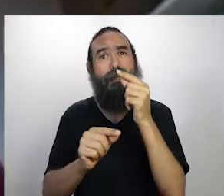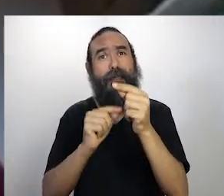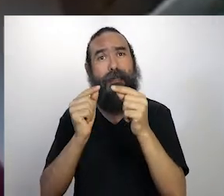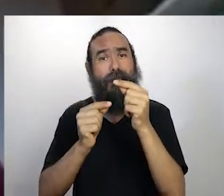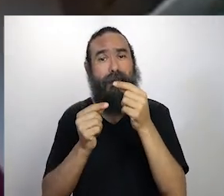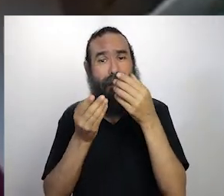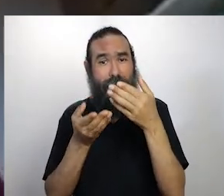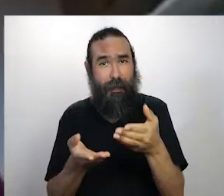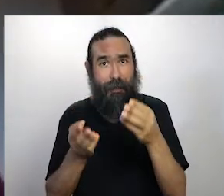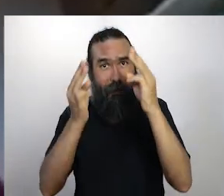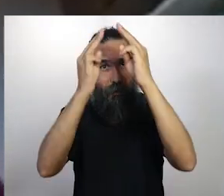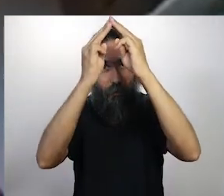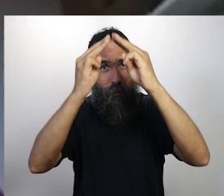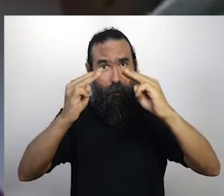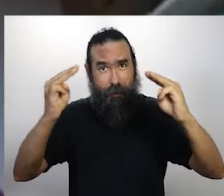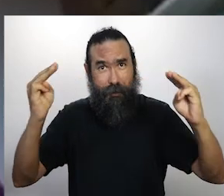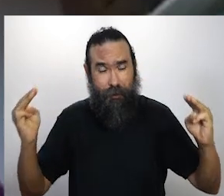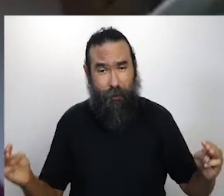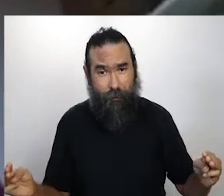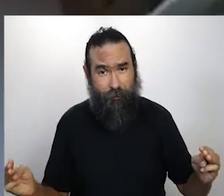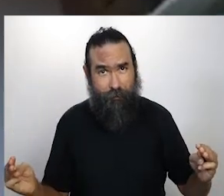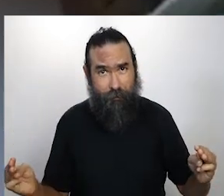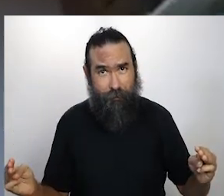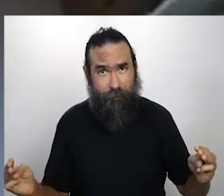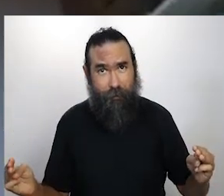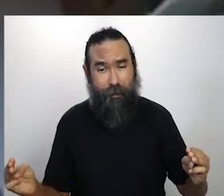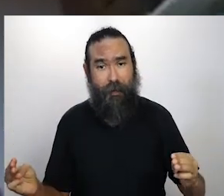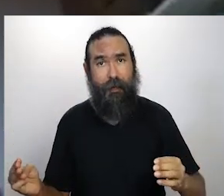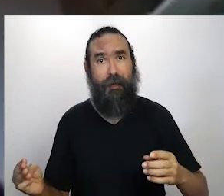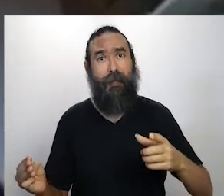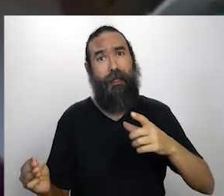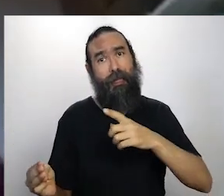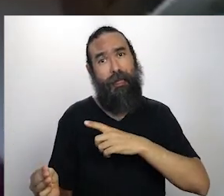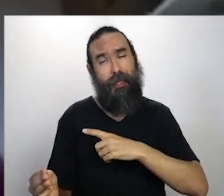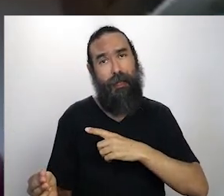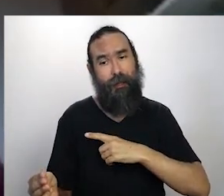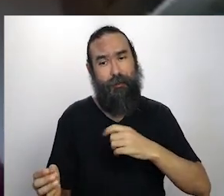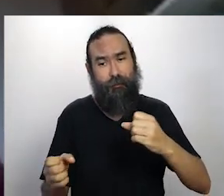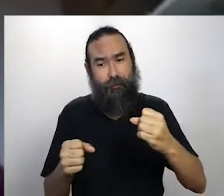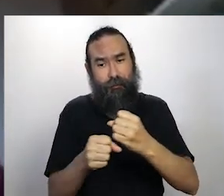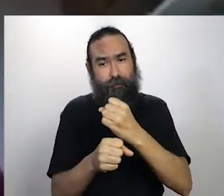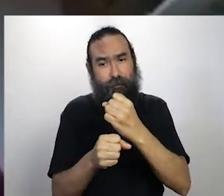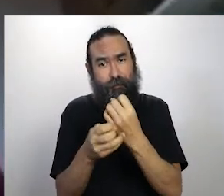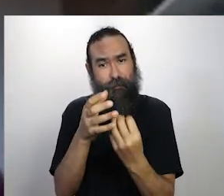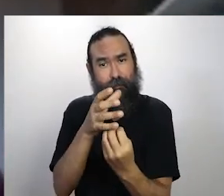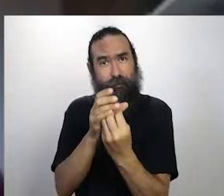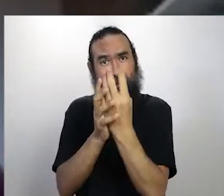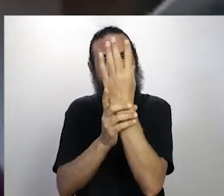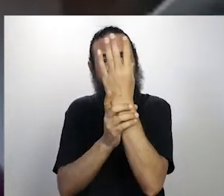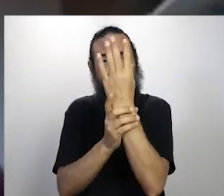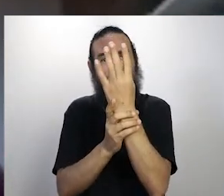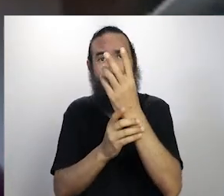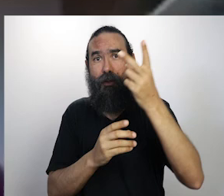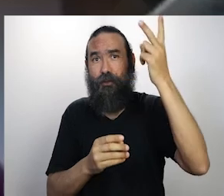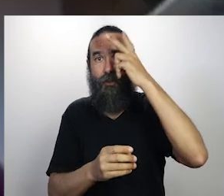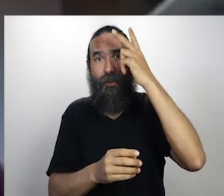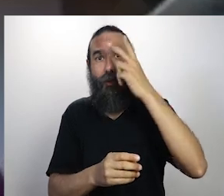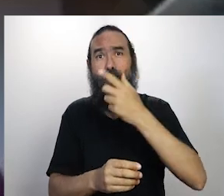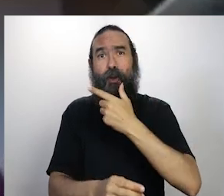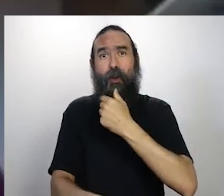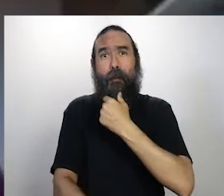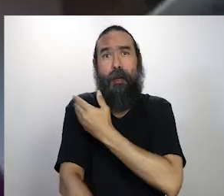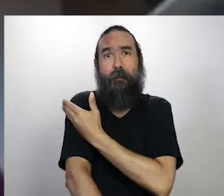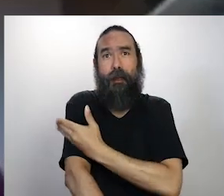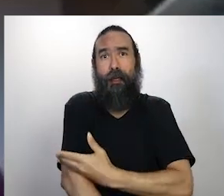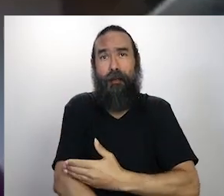complicado é você ter uma instituição que tem essa construção ideológica mesmo, né, que tem tudo a ver